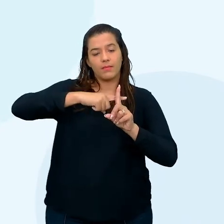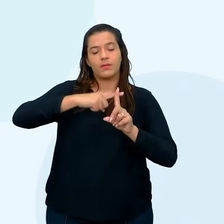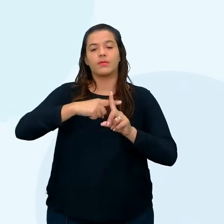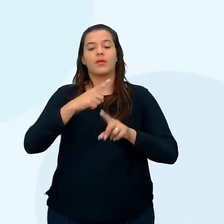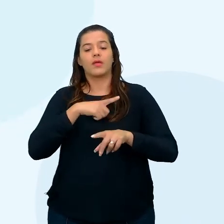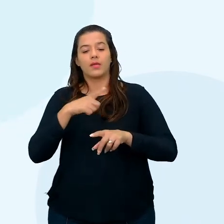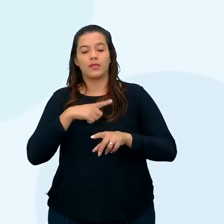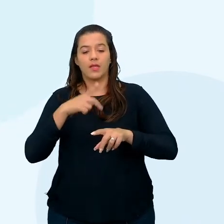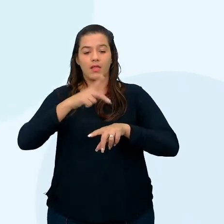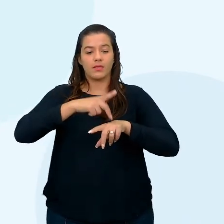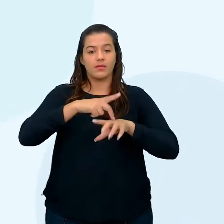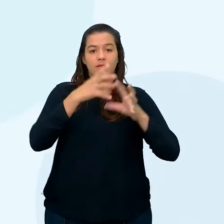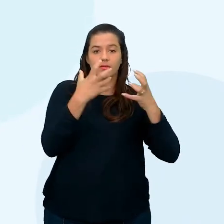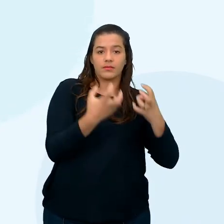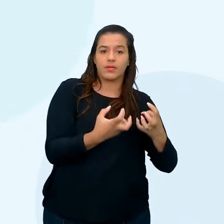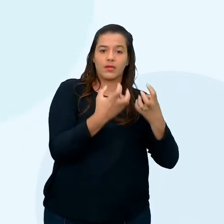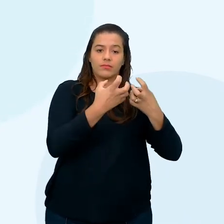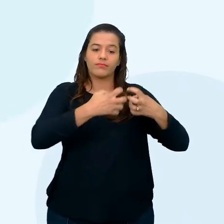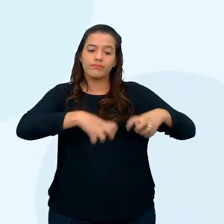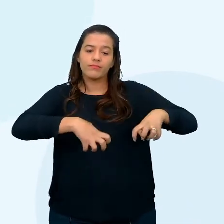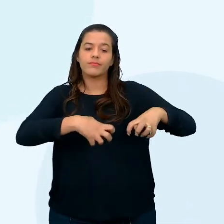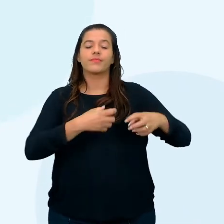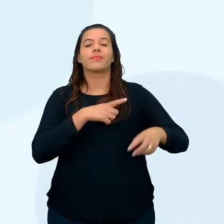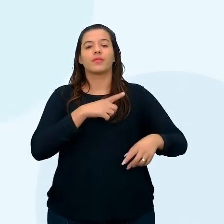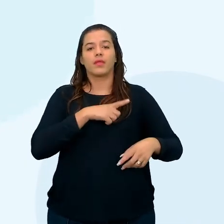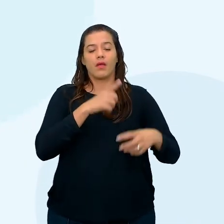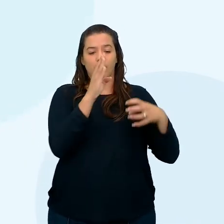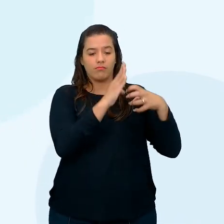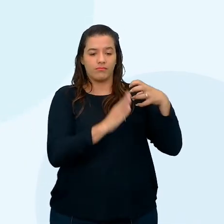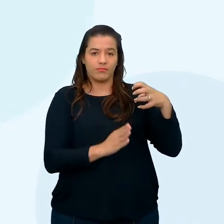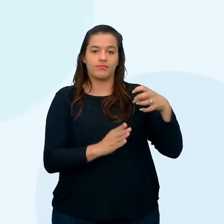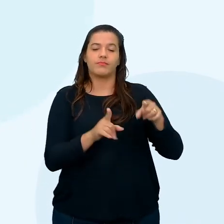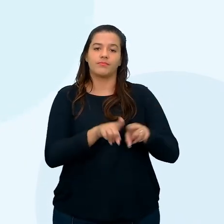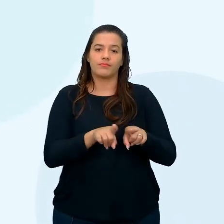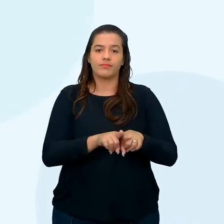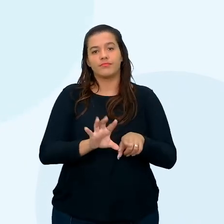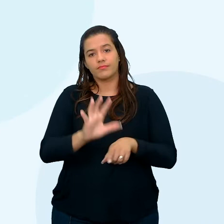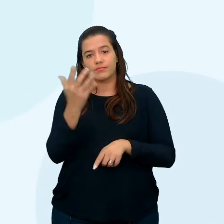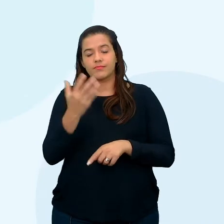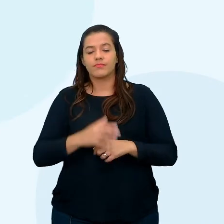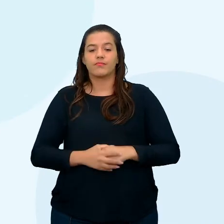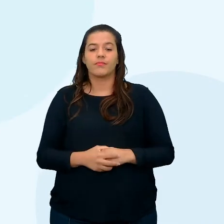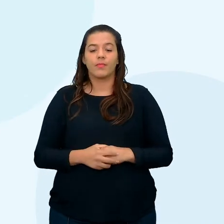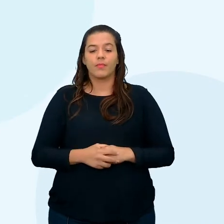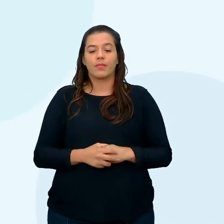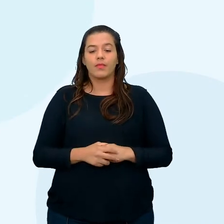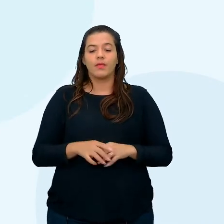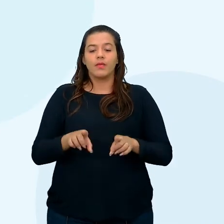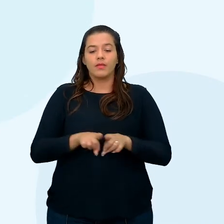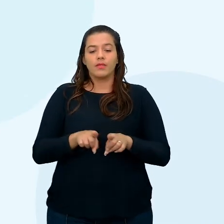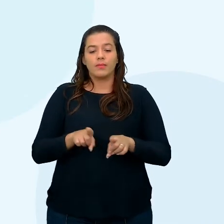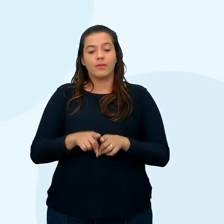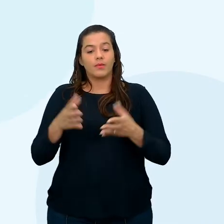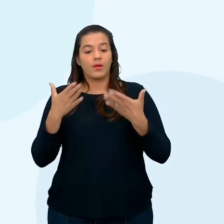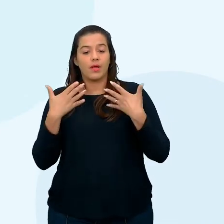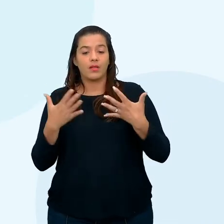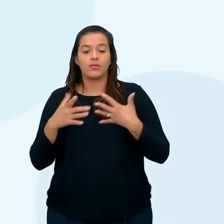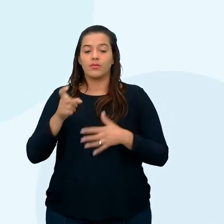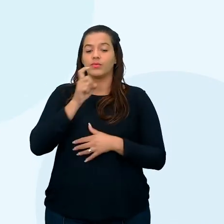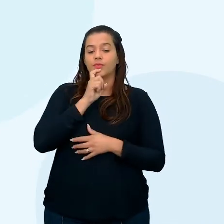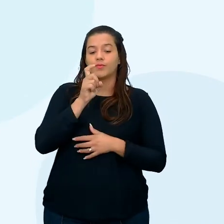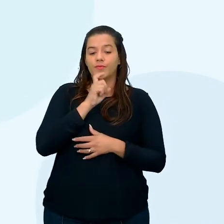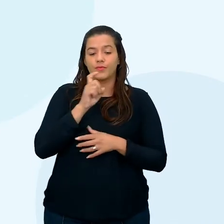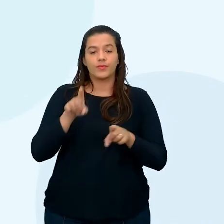rochas contraiam e se dilatam, causando esses fragmentos. Depois nós temos que é a ação do calor ou frio, nesse